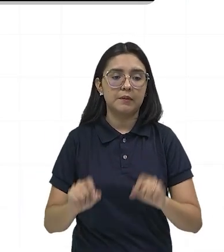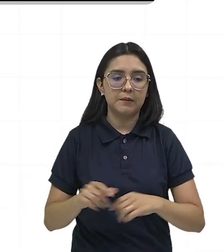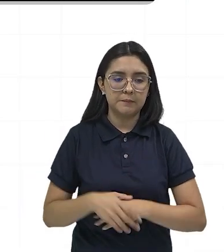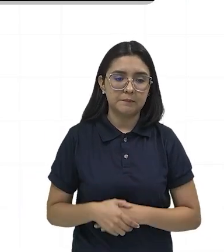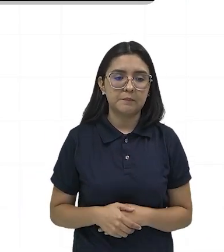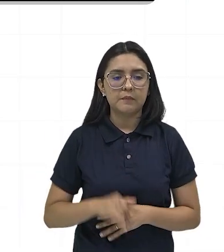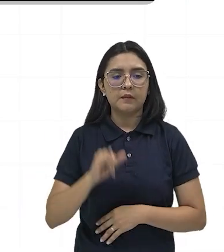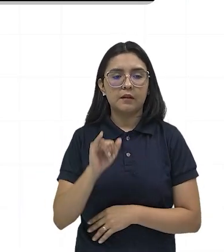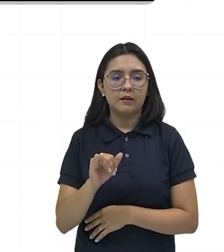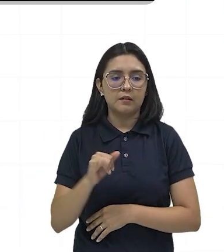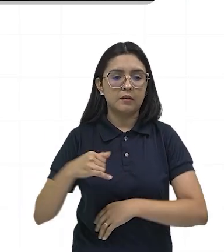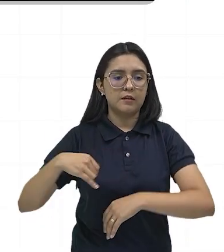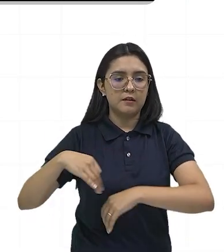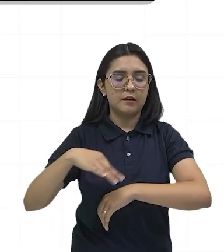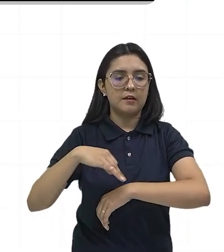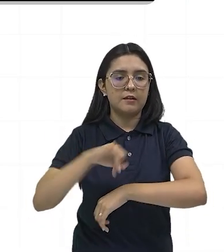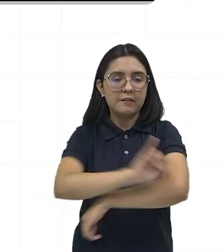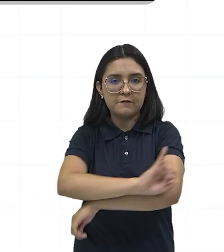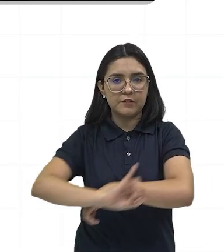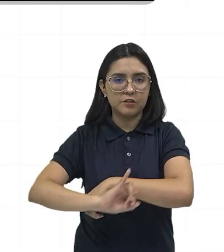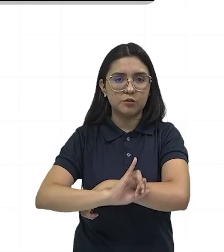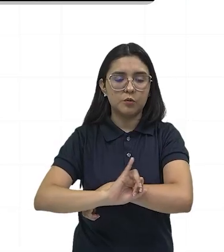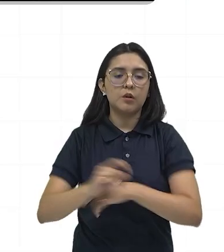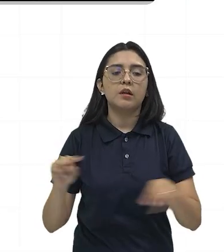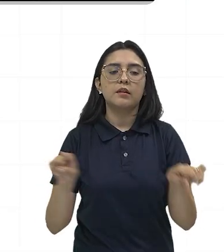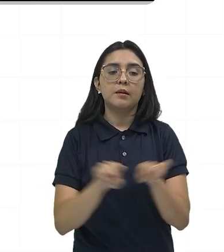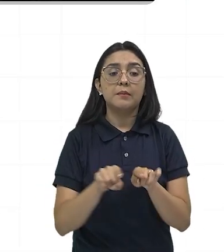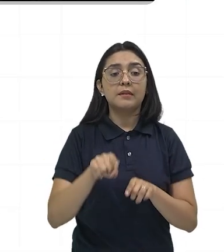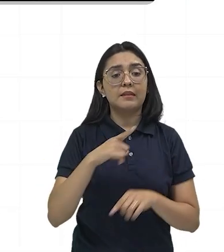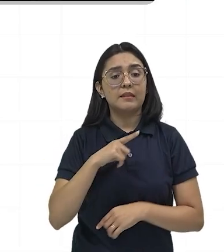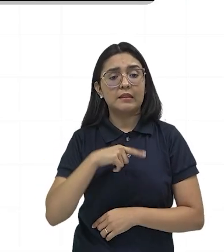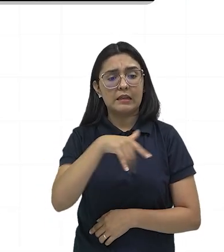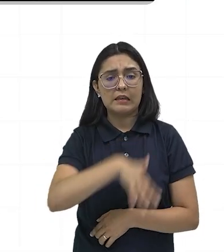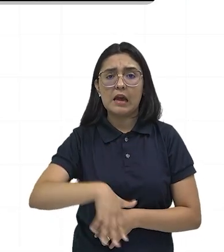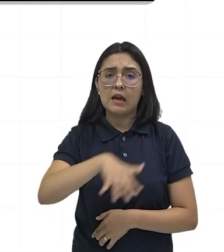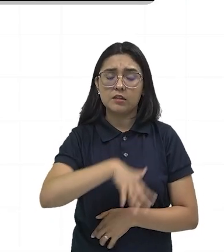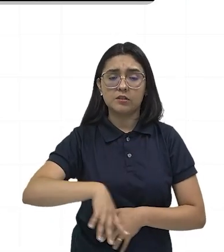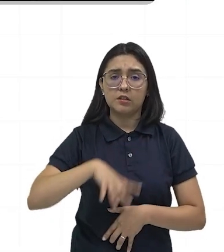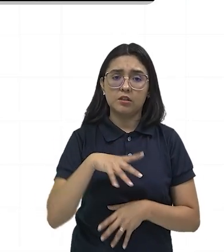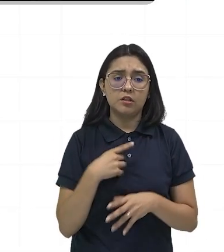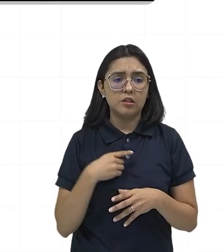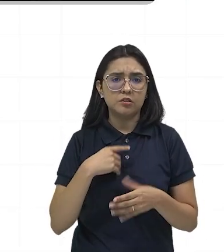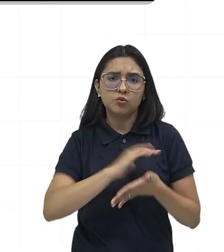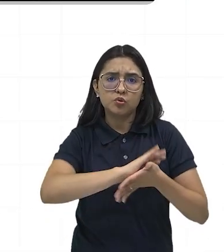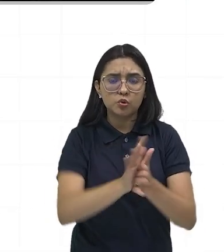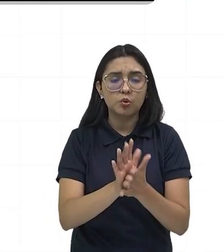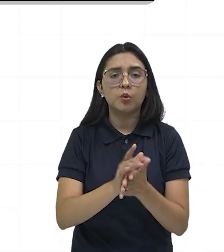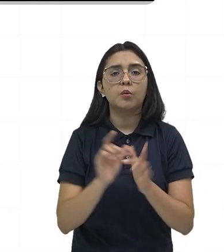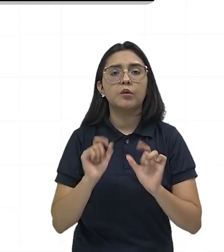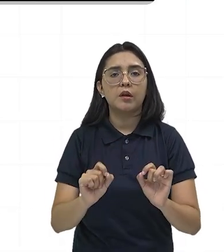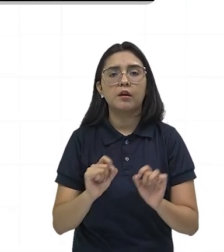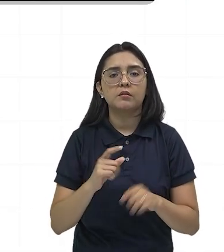Infraestrutura, né? Nós temos áreas que são destruídas